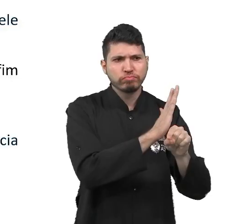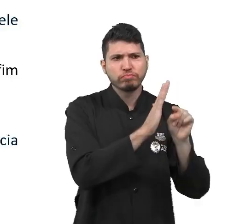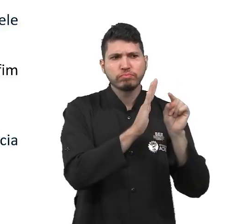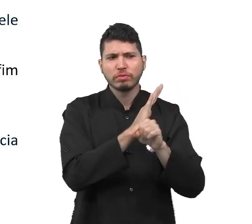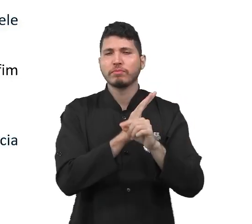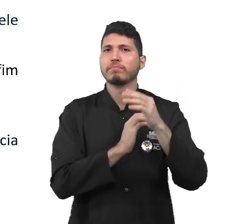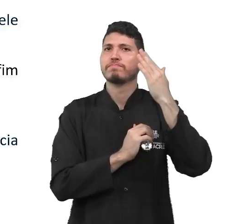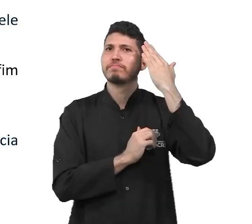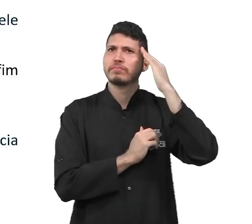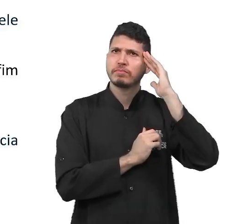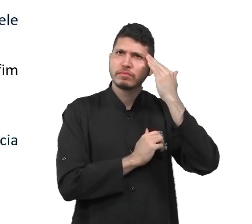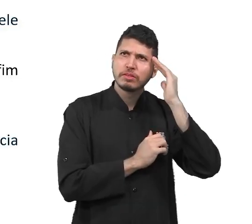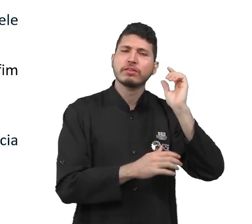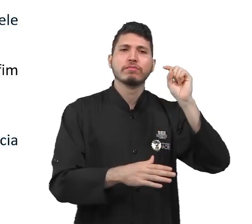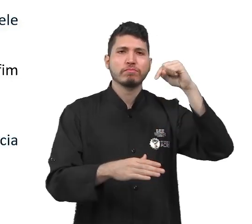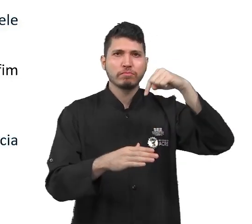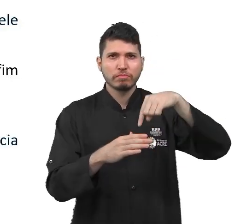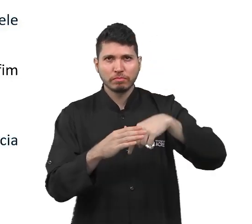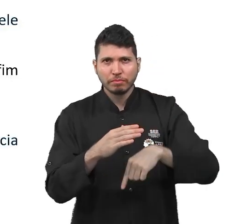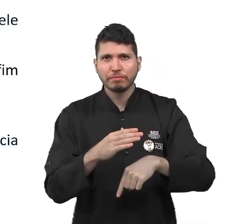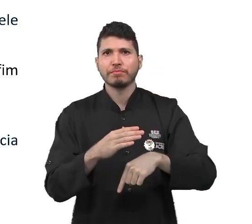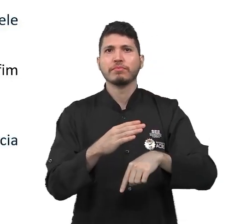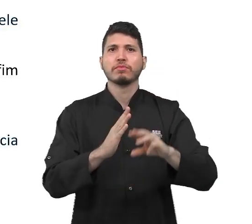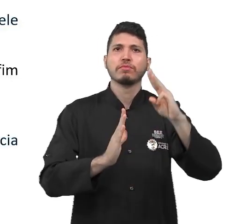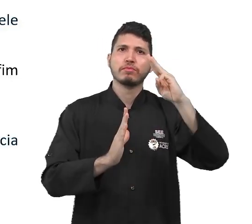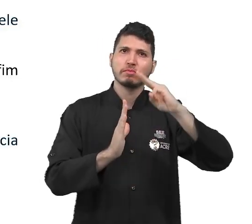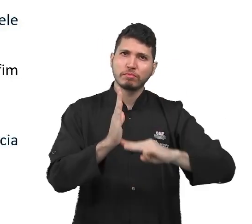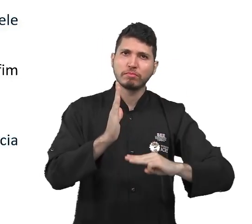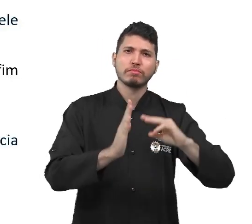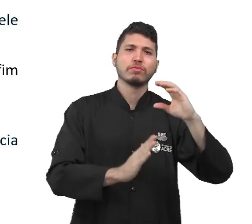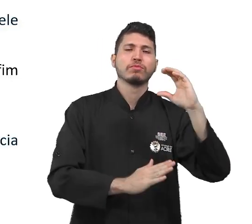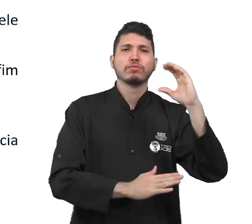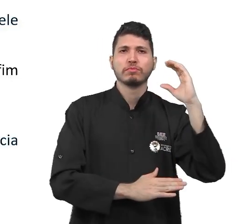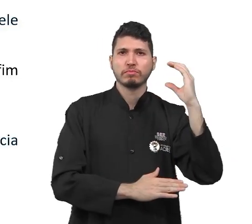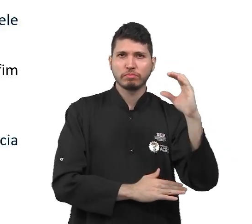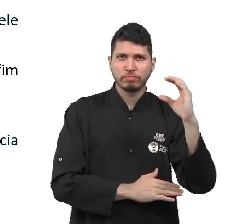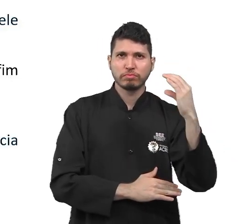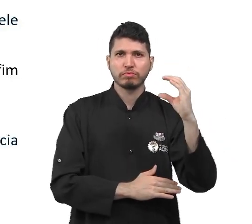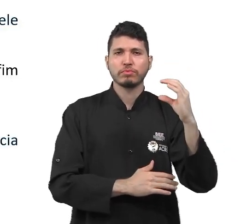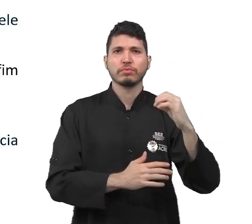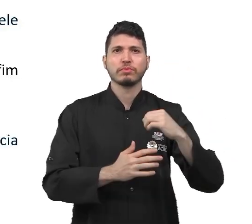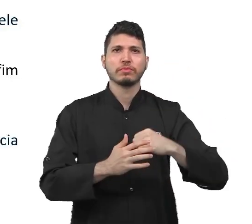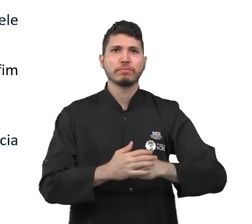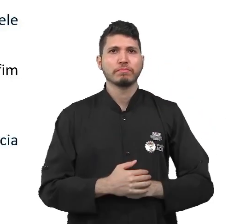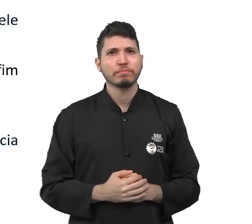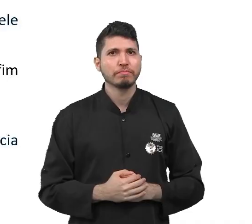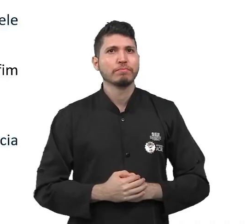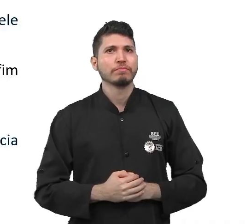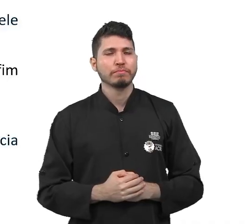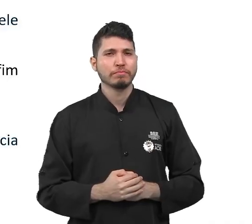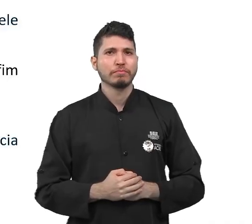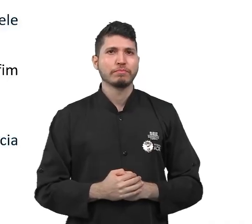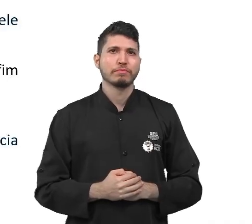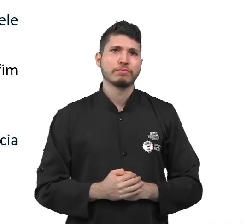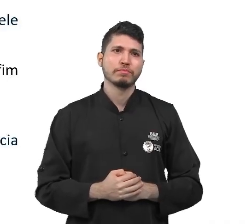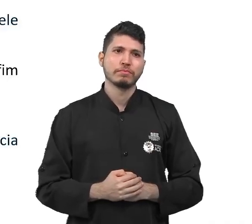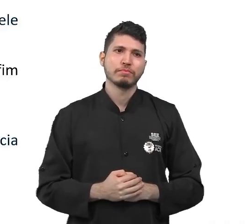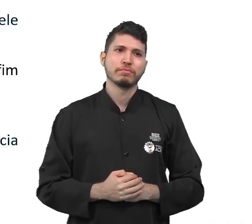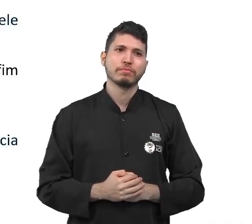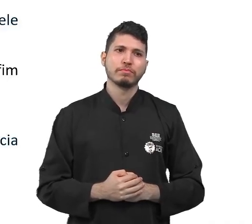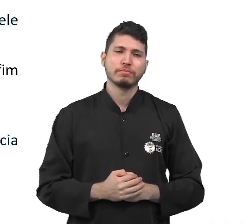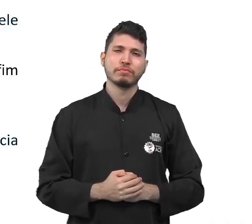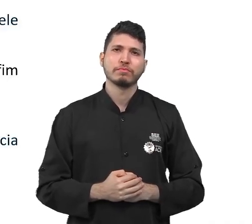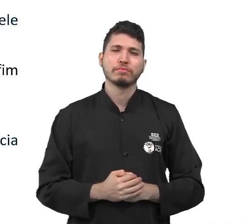compreende e aprimora os métodos científicos. Portanto, lida com